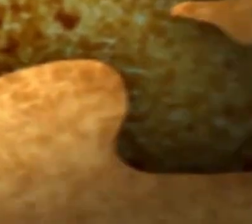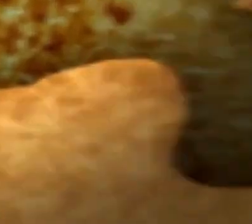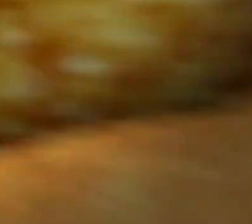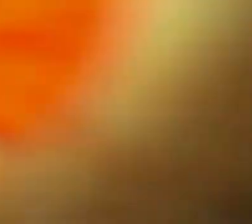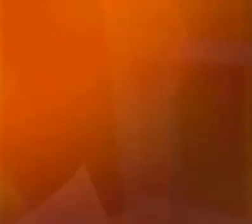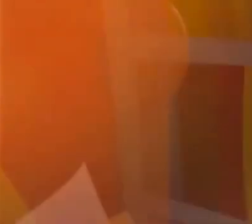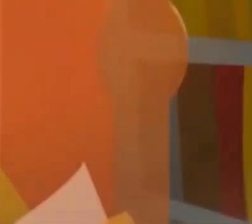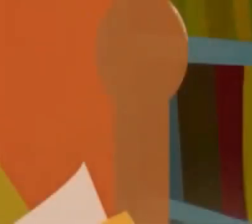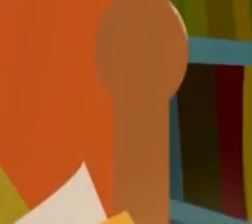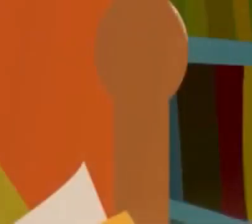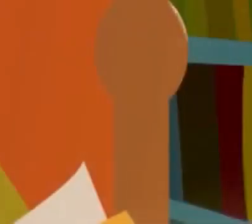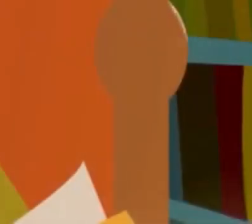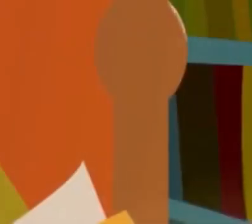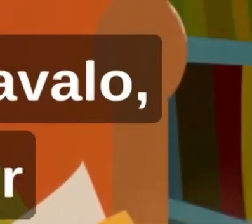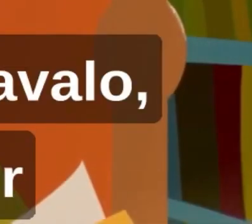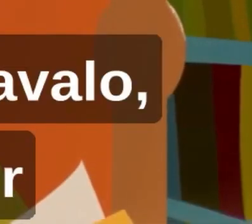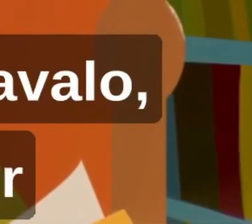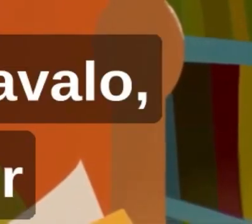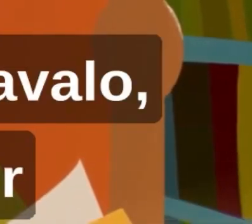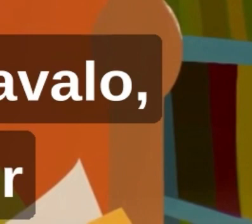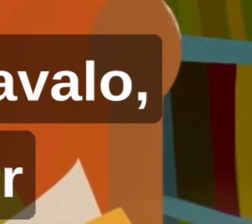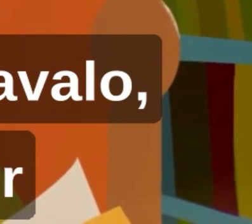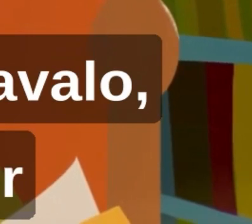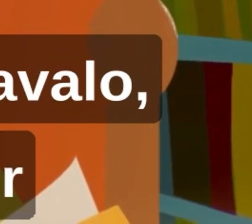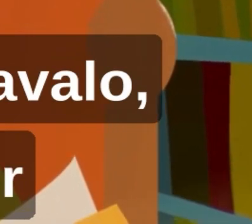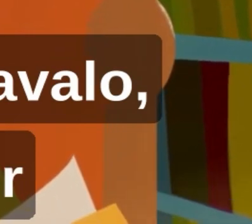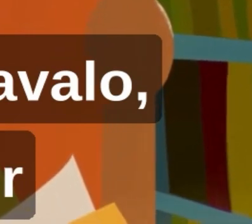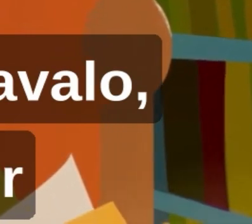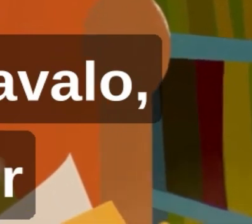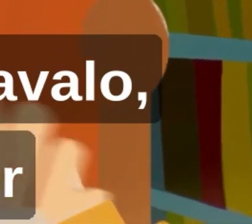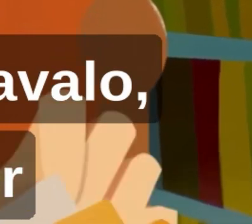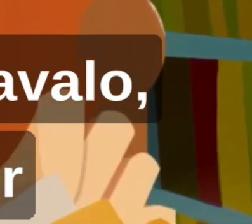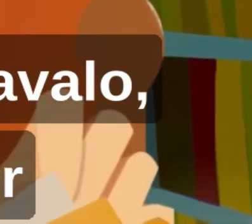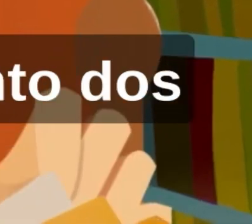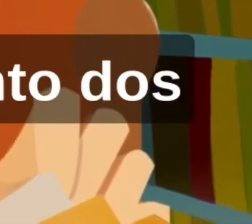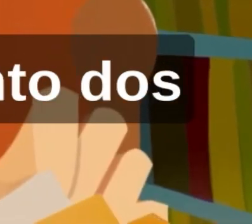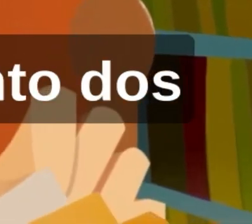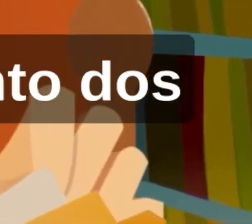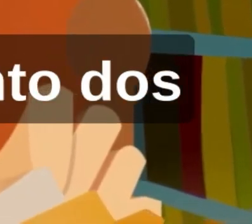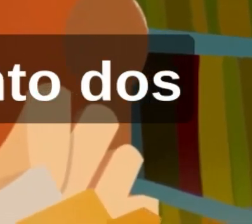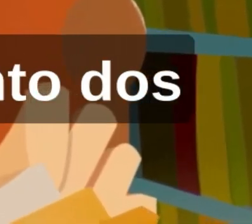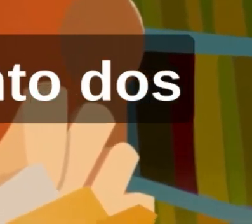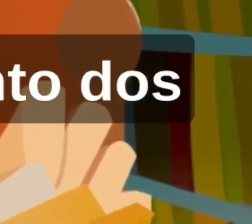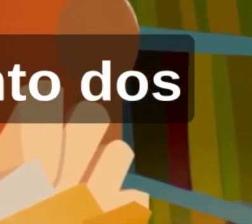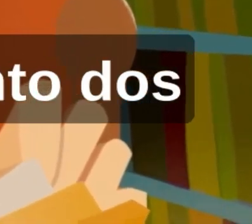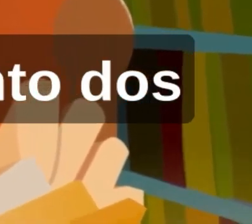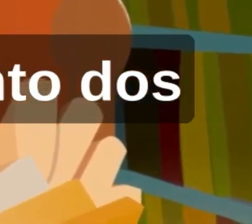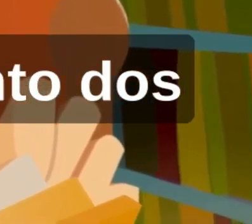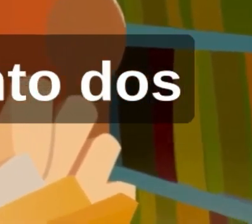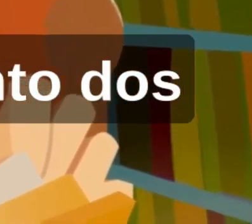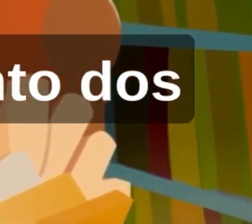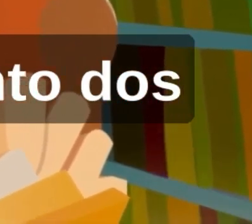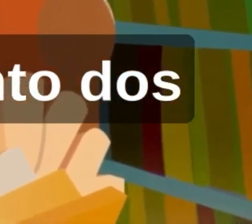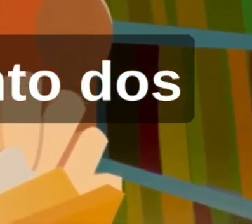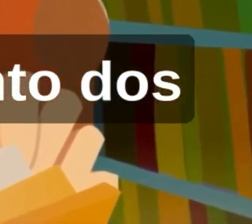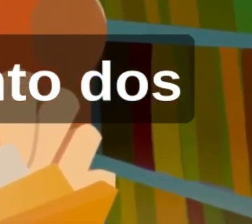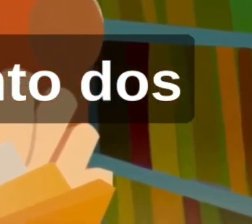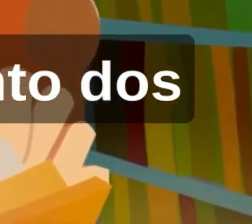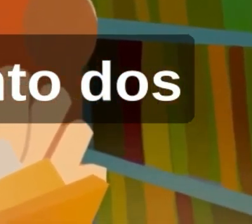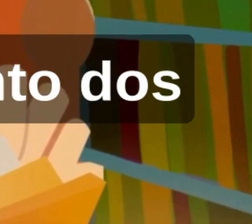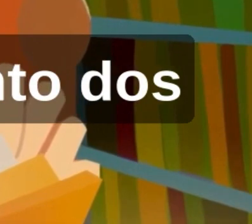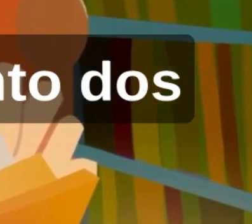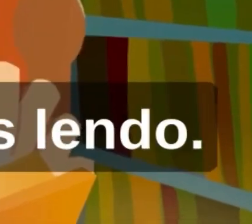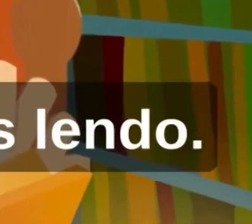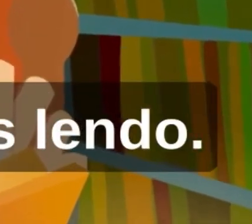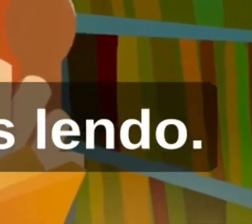Dom Quixote. Um cavaleiro de lança e cavalo, magro e madrugador. Dom Quixote gostava tanto dos